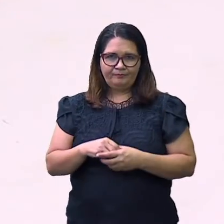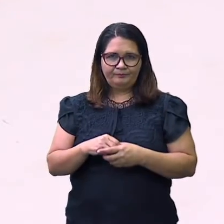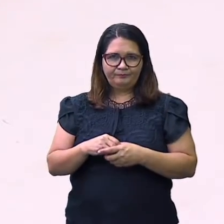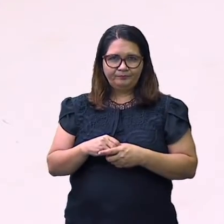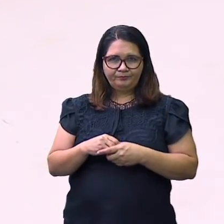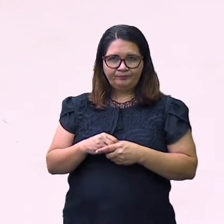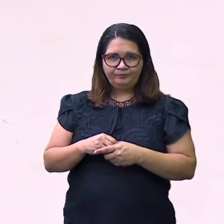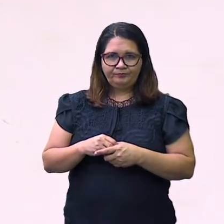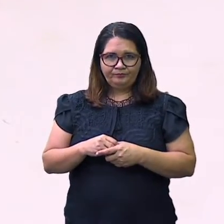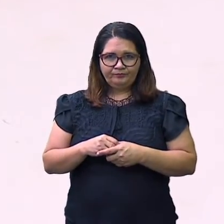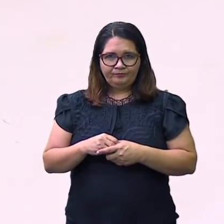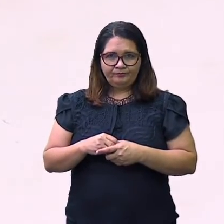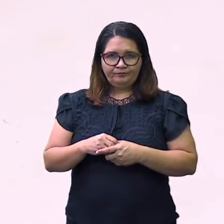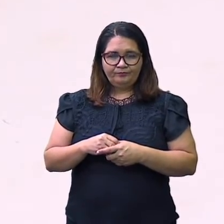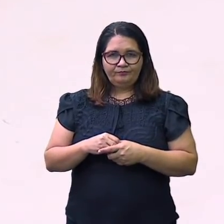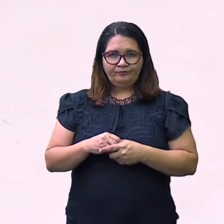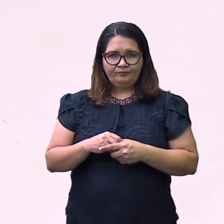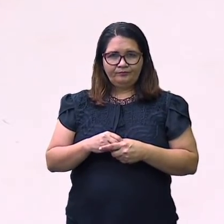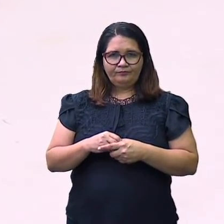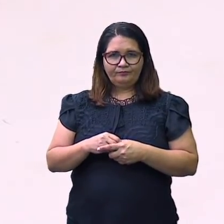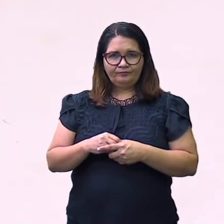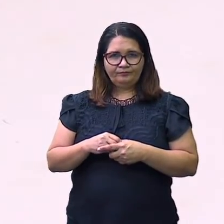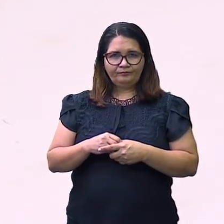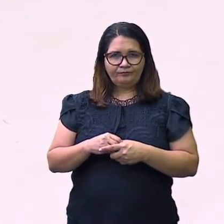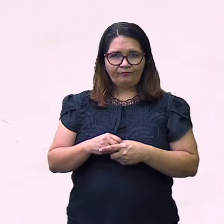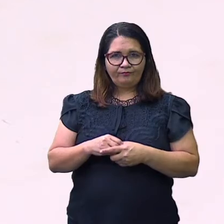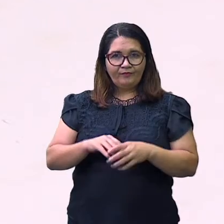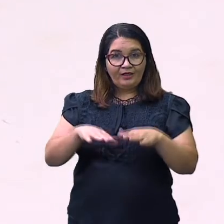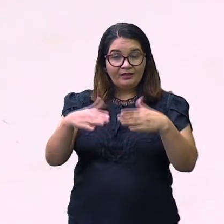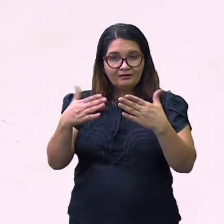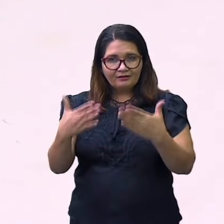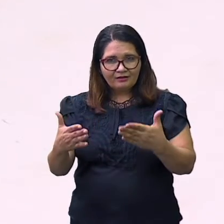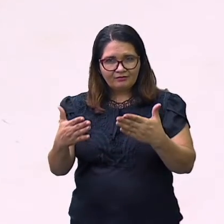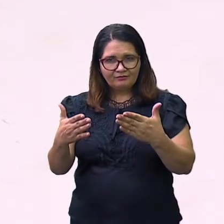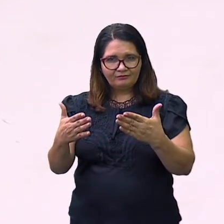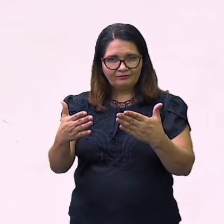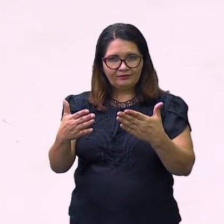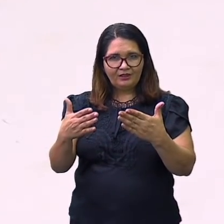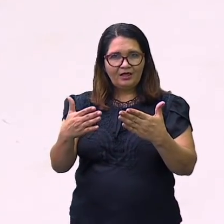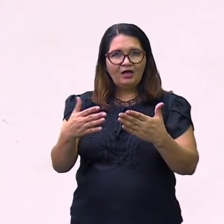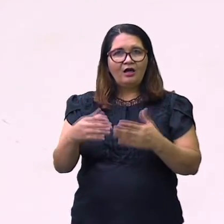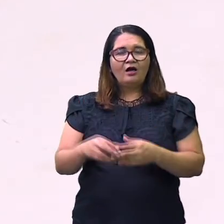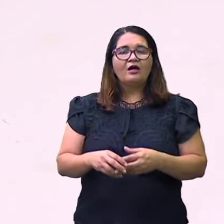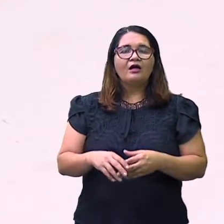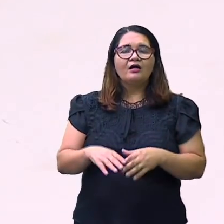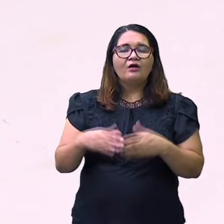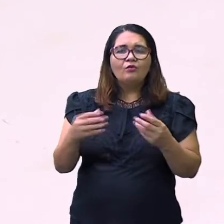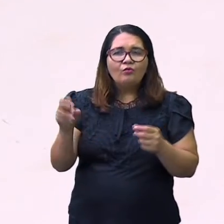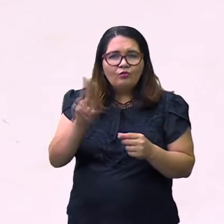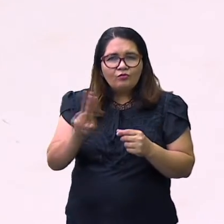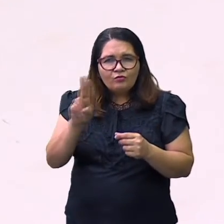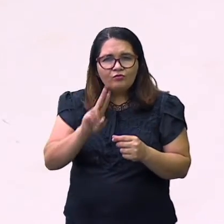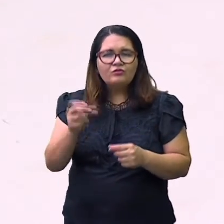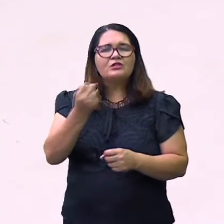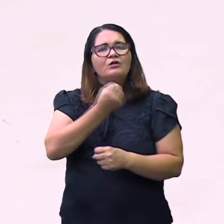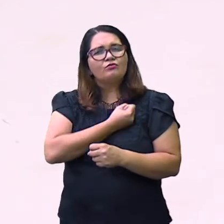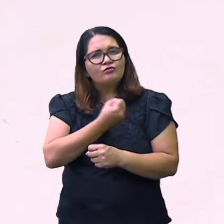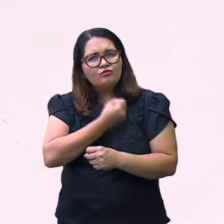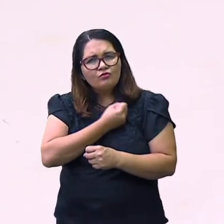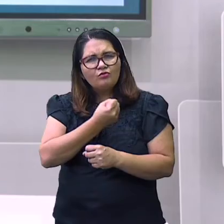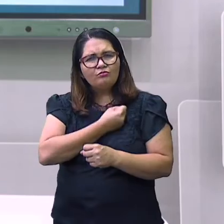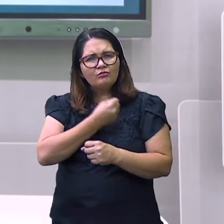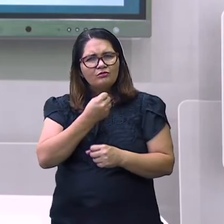seu cloroplastos. Faz todas as bandeirinhas, né? Coloca os números que